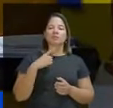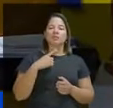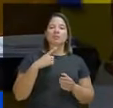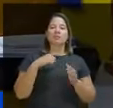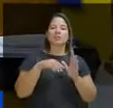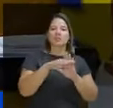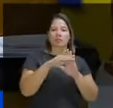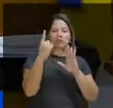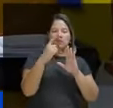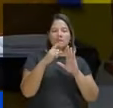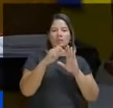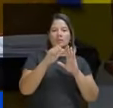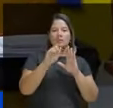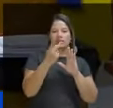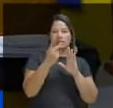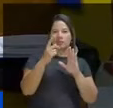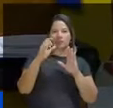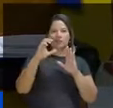número